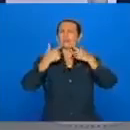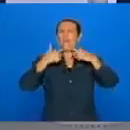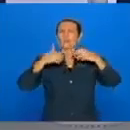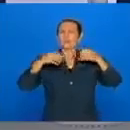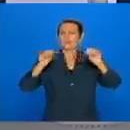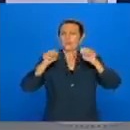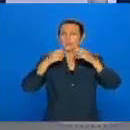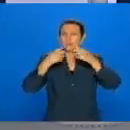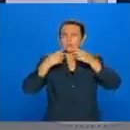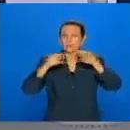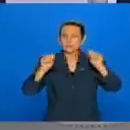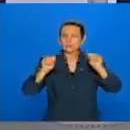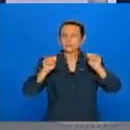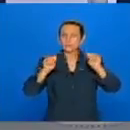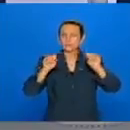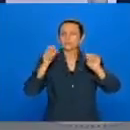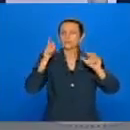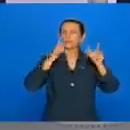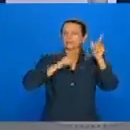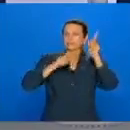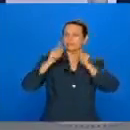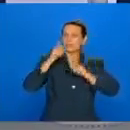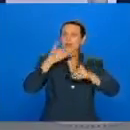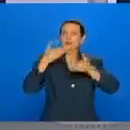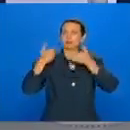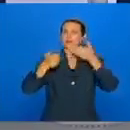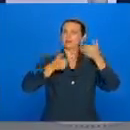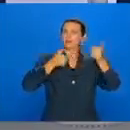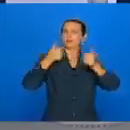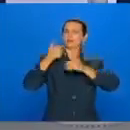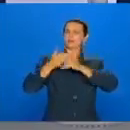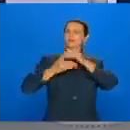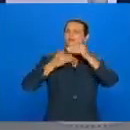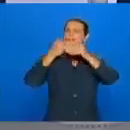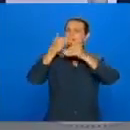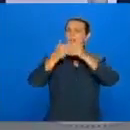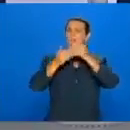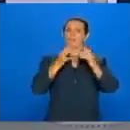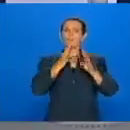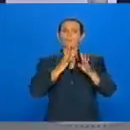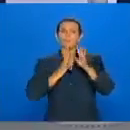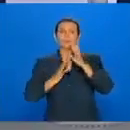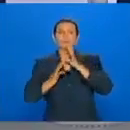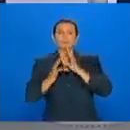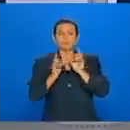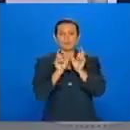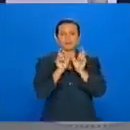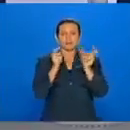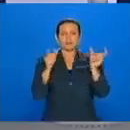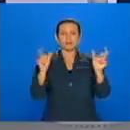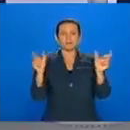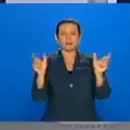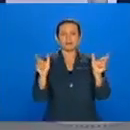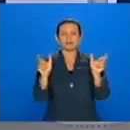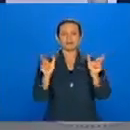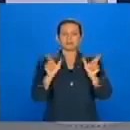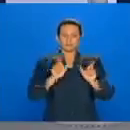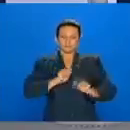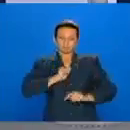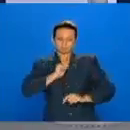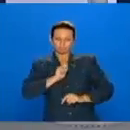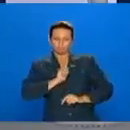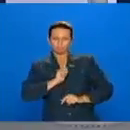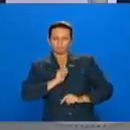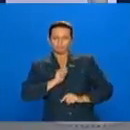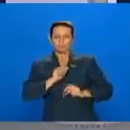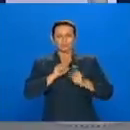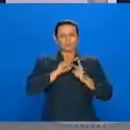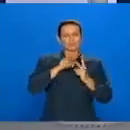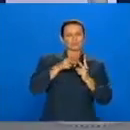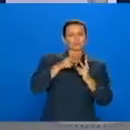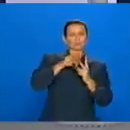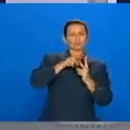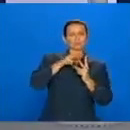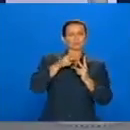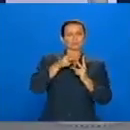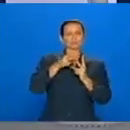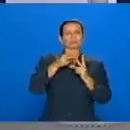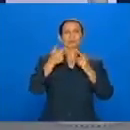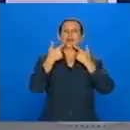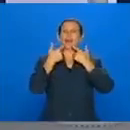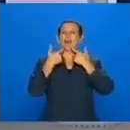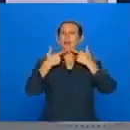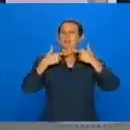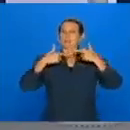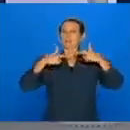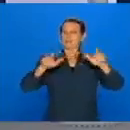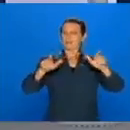processo gramatical da língua-alvo, mas também da língua-fonte. É por isso que nessa aula iremos estudar